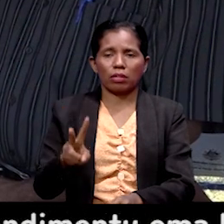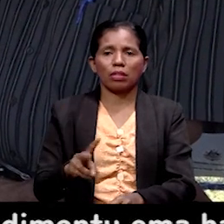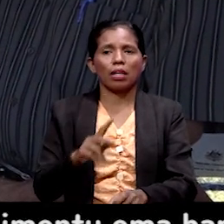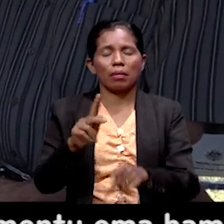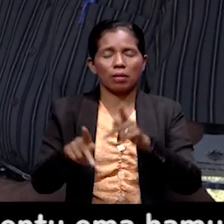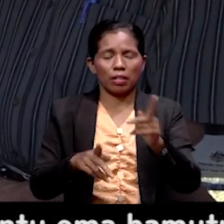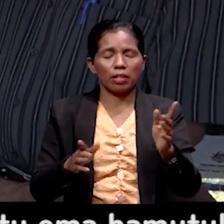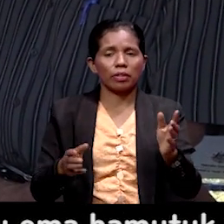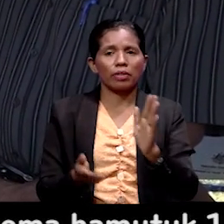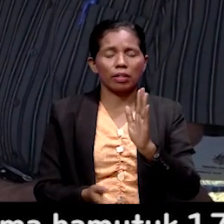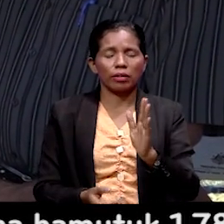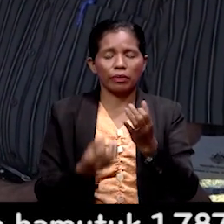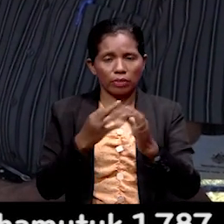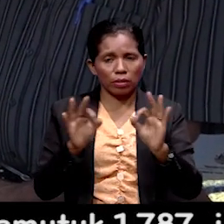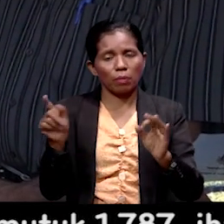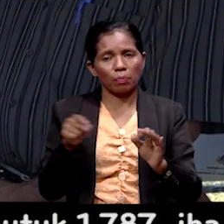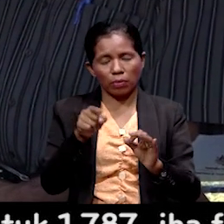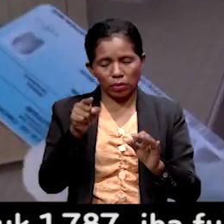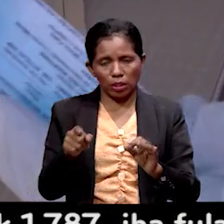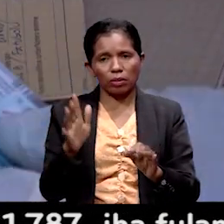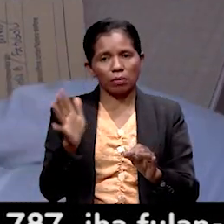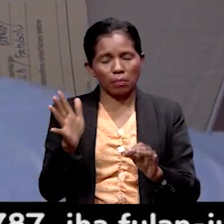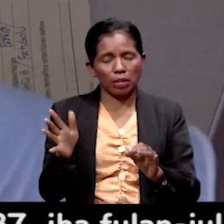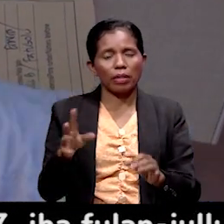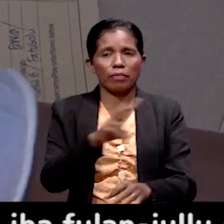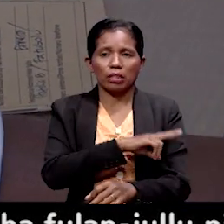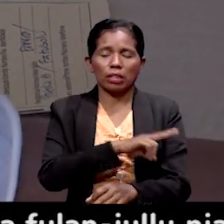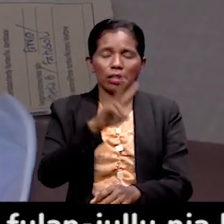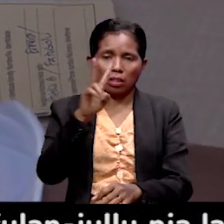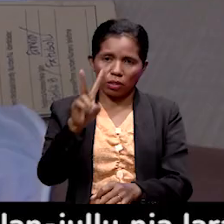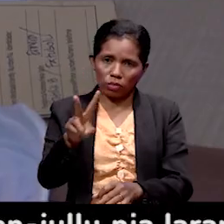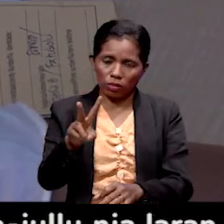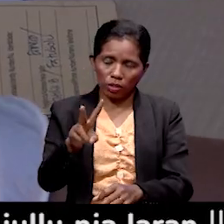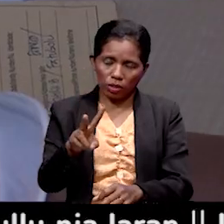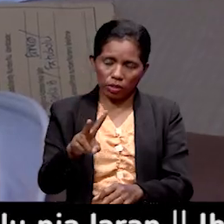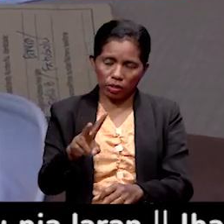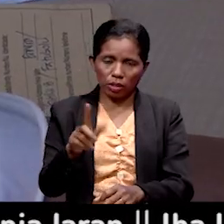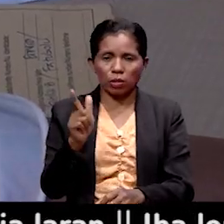atinzi 1% lima nulu, no 12 da ruak, foi atinzi rua